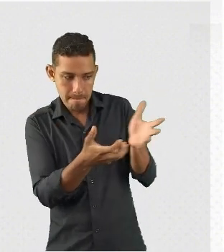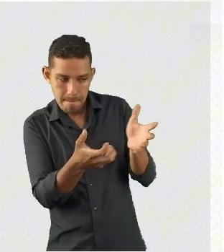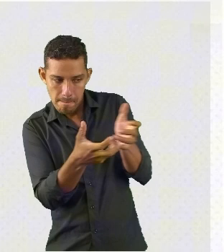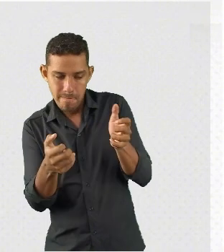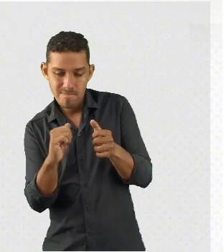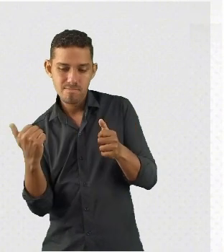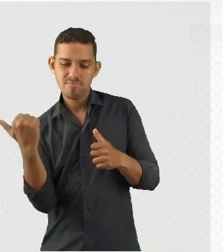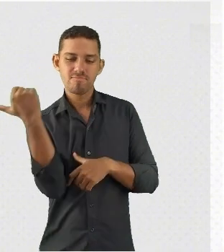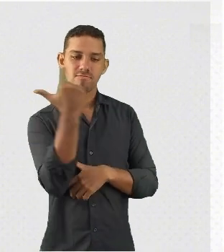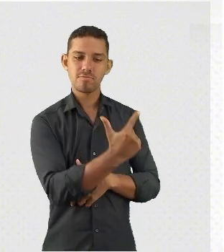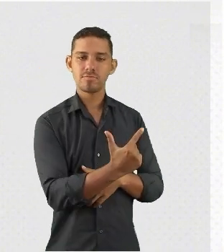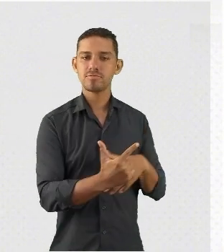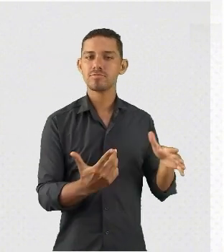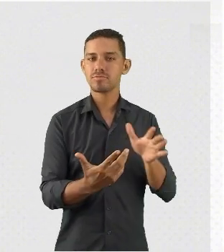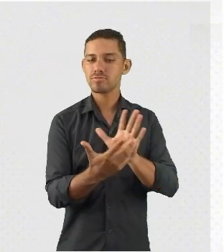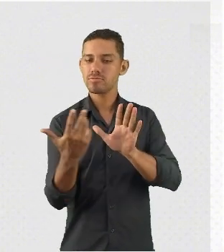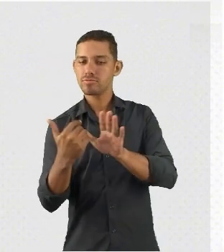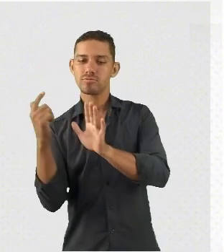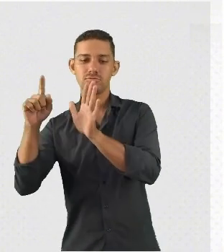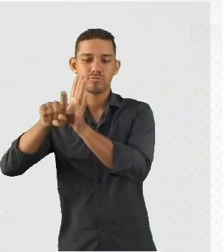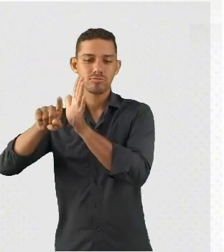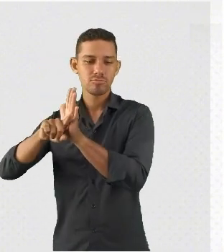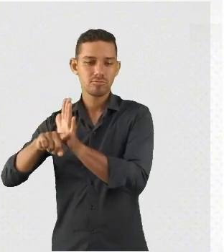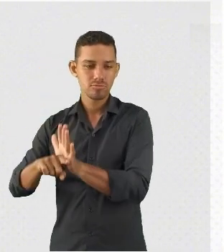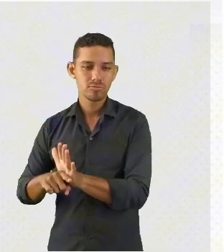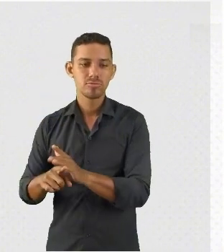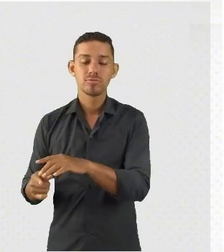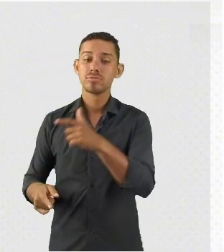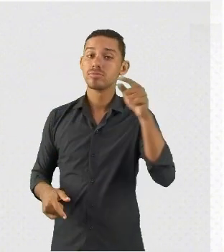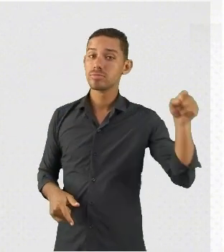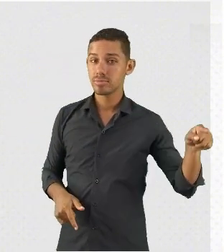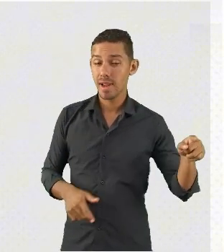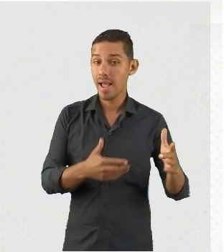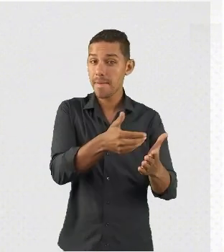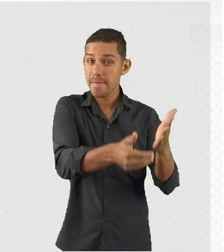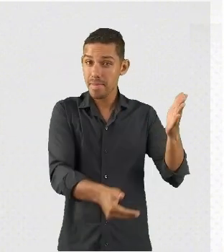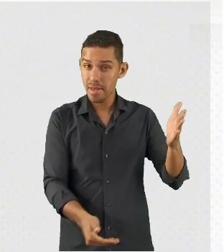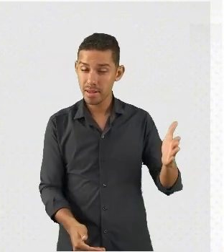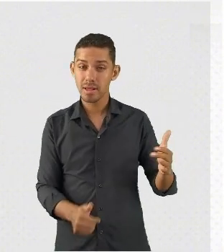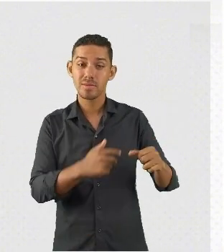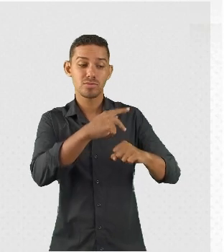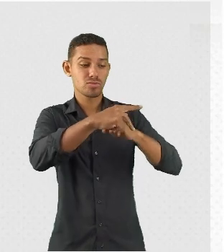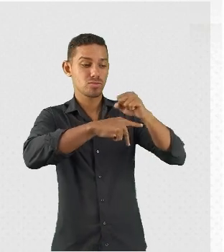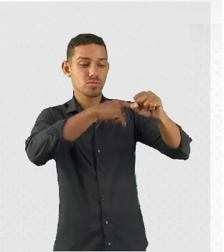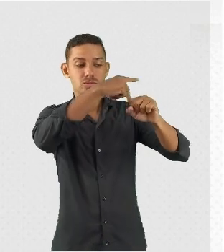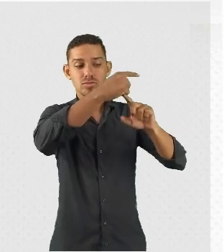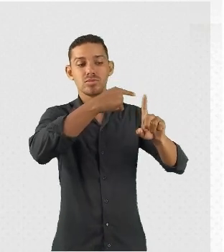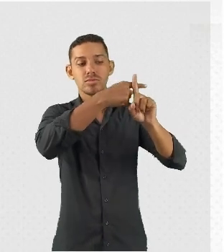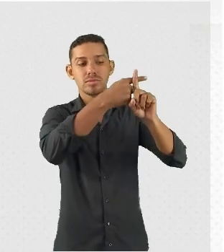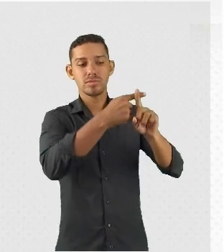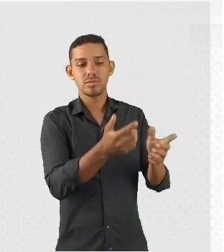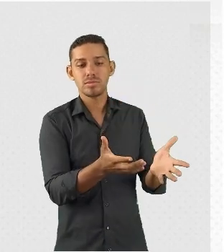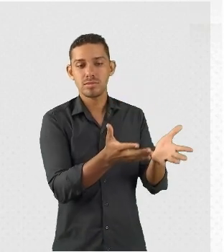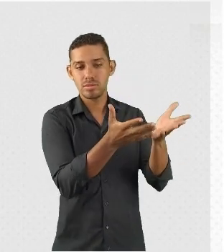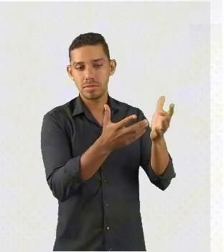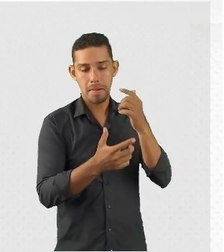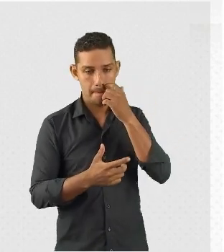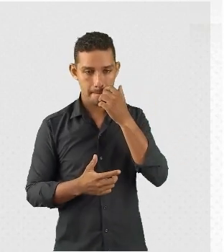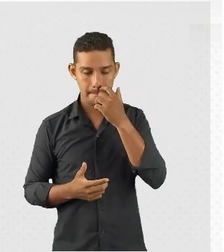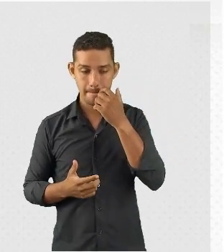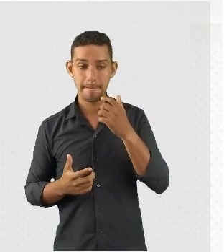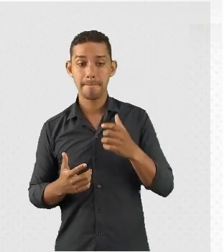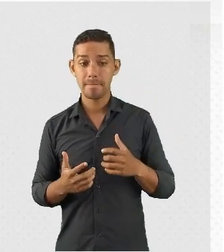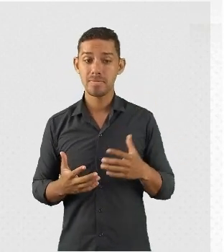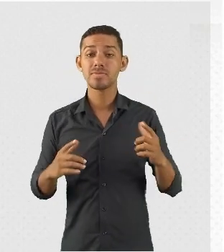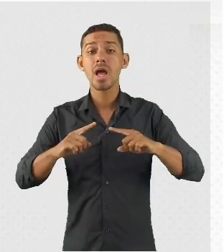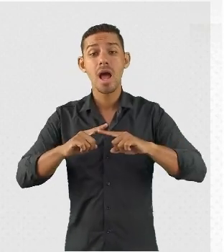carregado negativamente. O outro vai perder elétrons, vai ficar com mais prótons, ele vai ficar carregado positivamente. Agora,